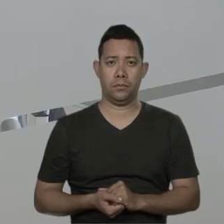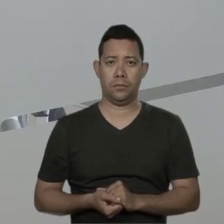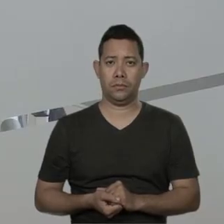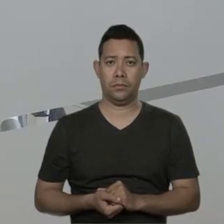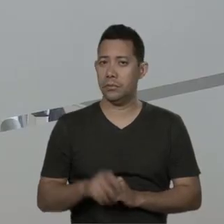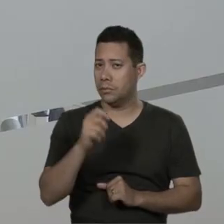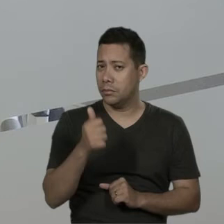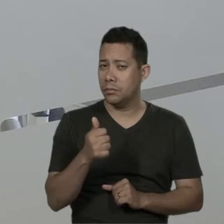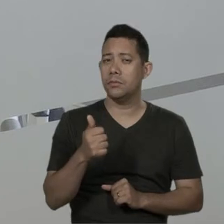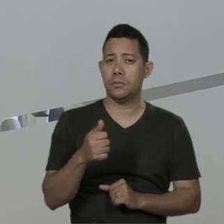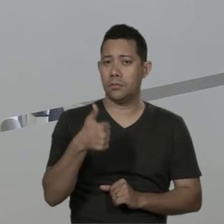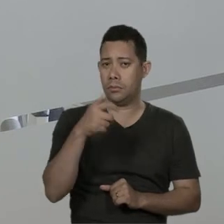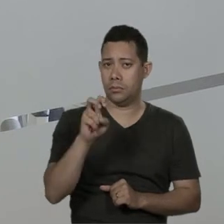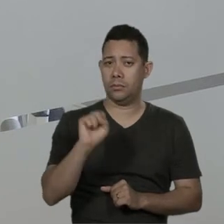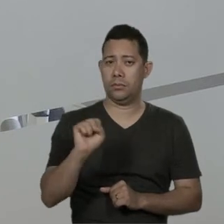6, 15.